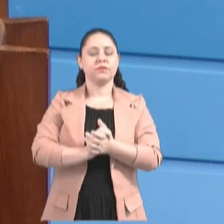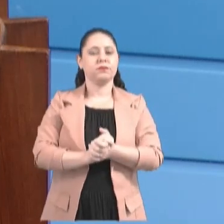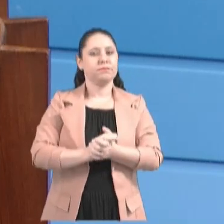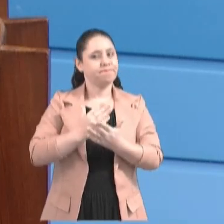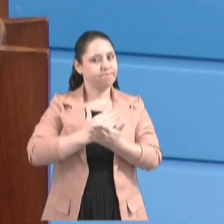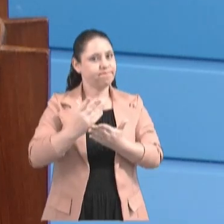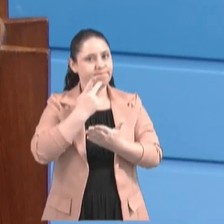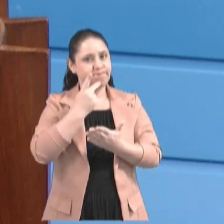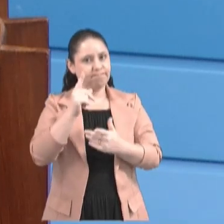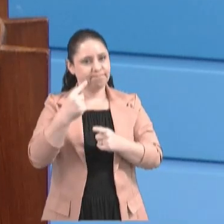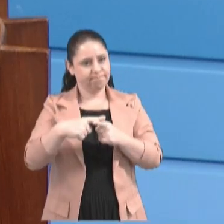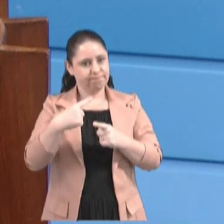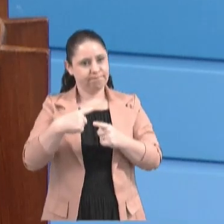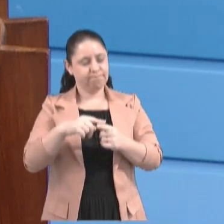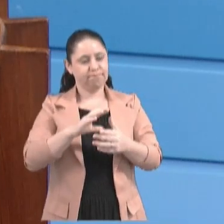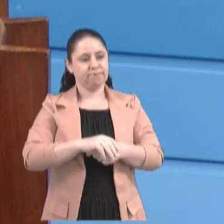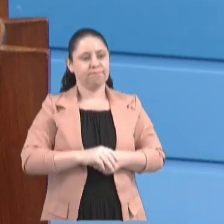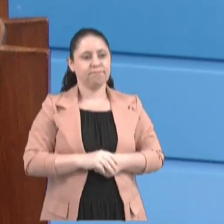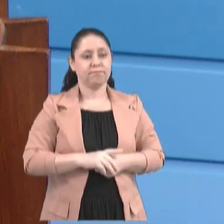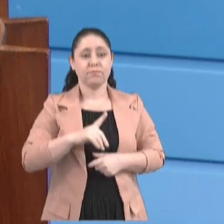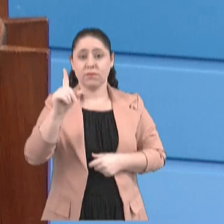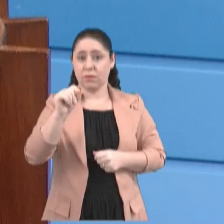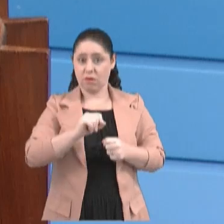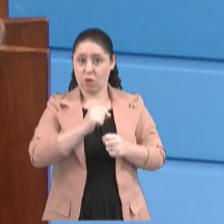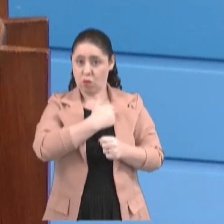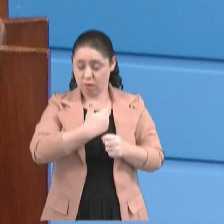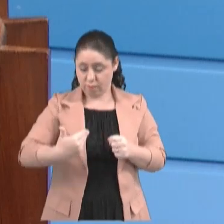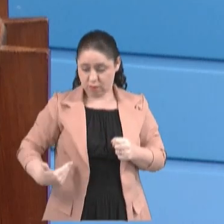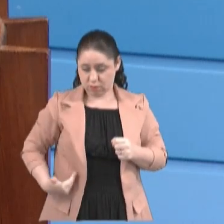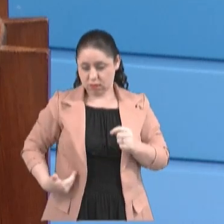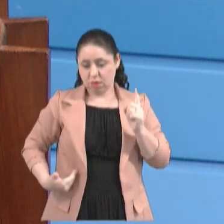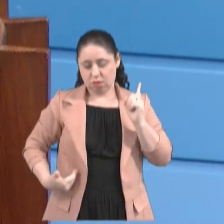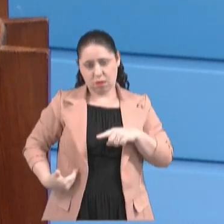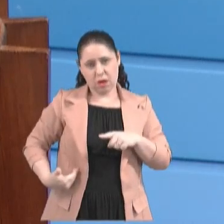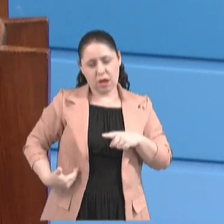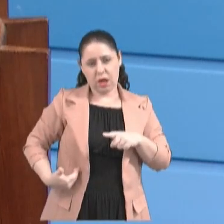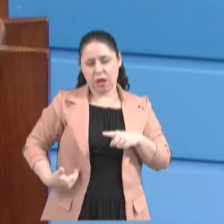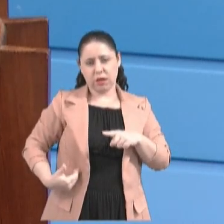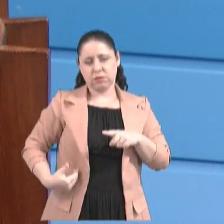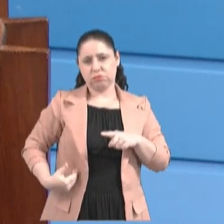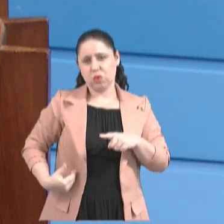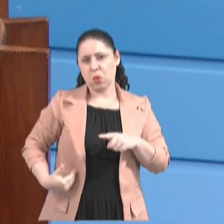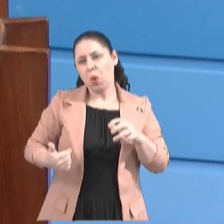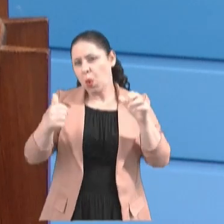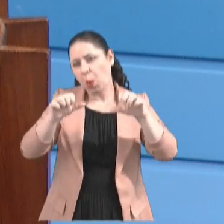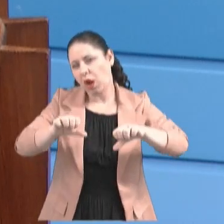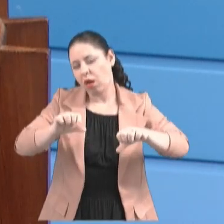começo falando isso porque o que torna o governador ineficiente